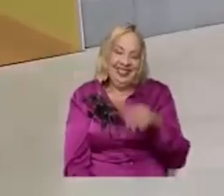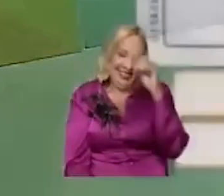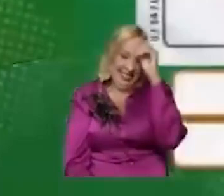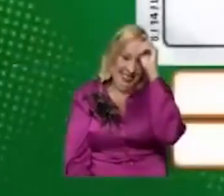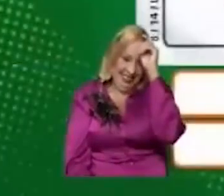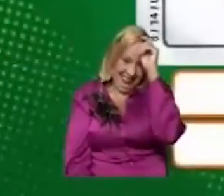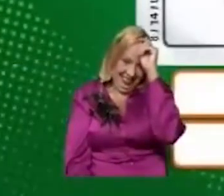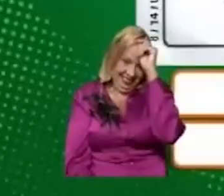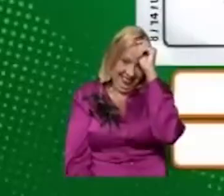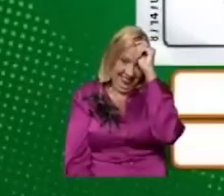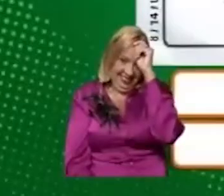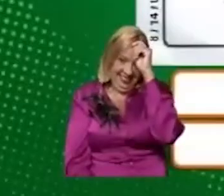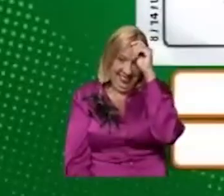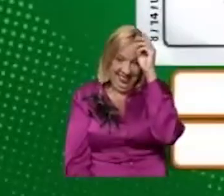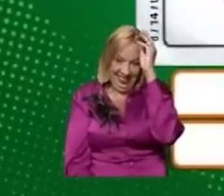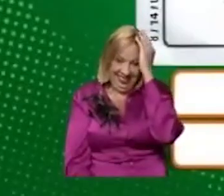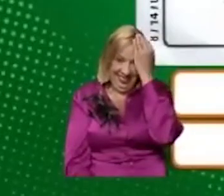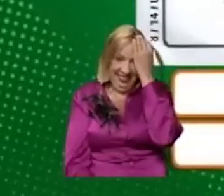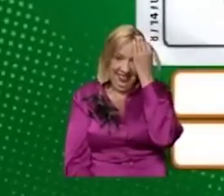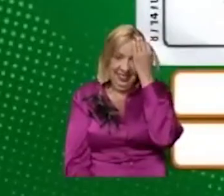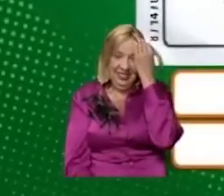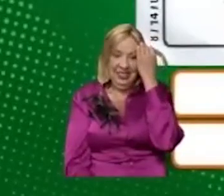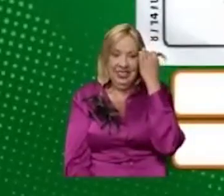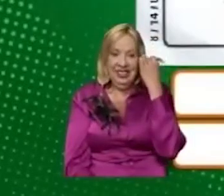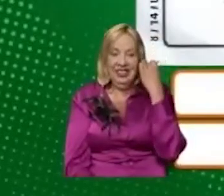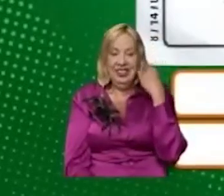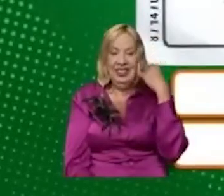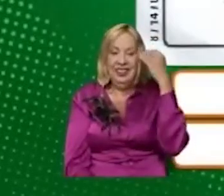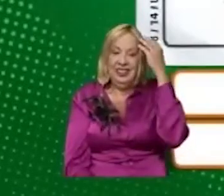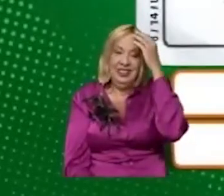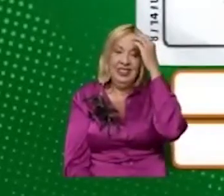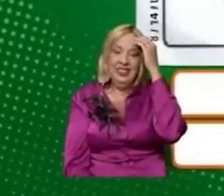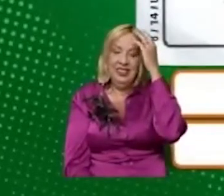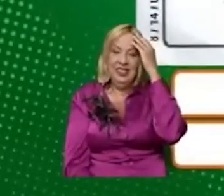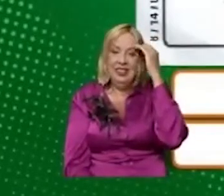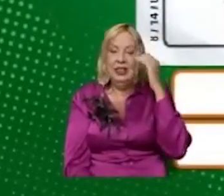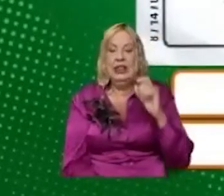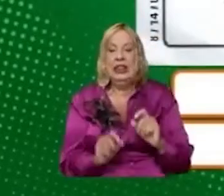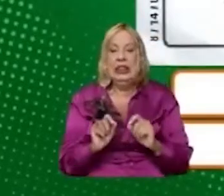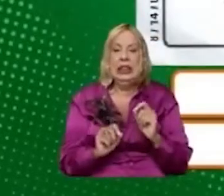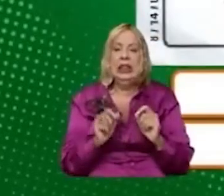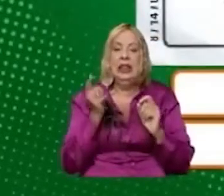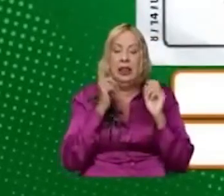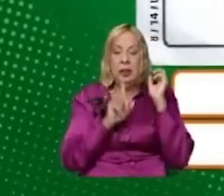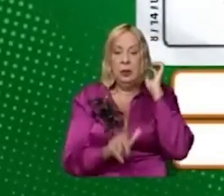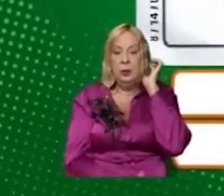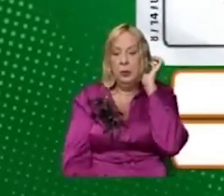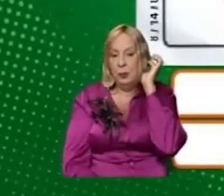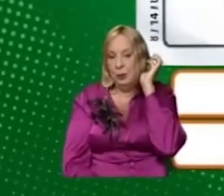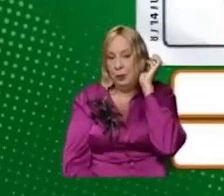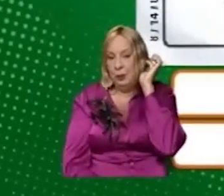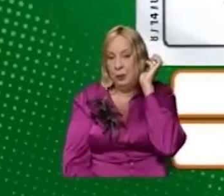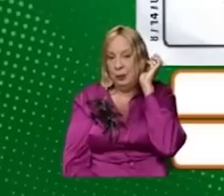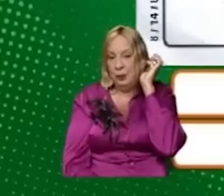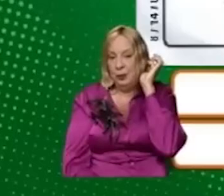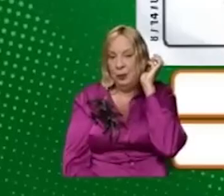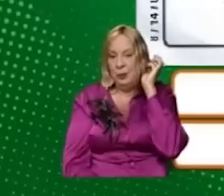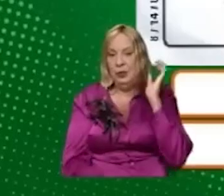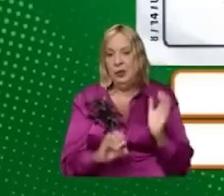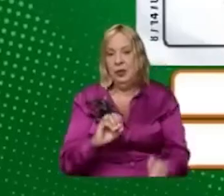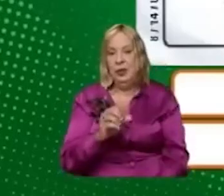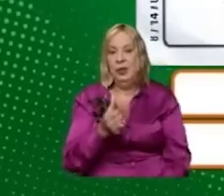deles levou. Vamos saber quem foi? Simbora! Já tô ansiosa aqui pra saber quem tá levando. Título é o de número